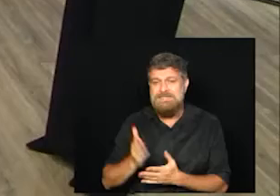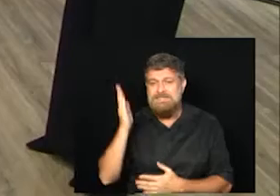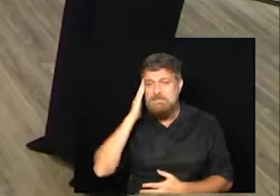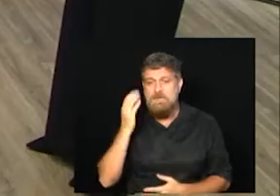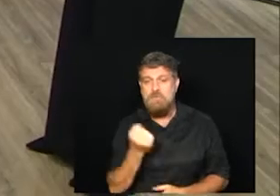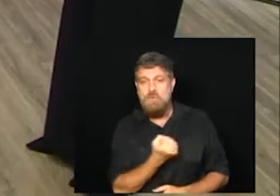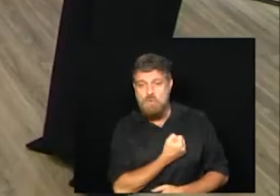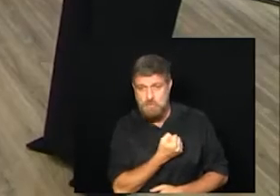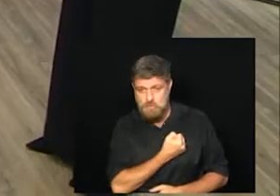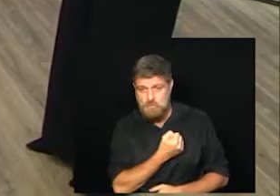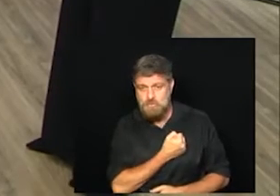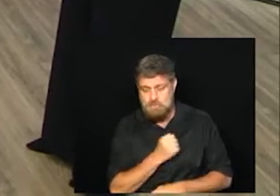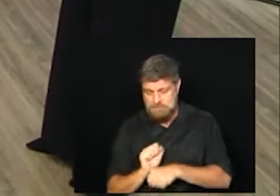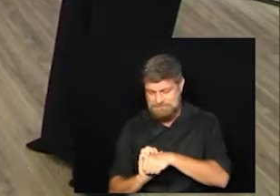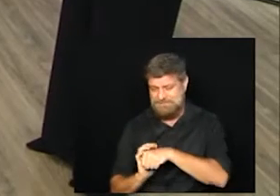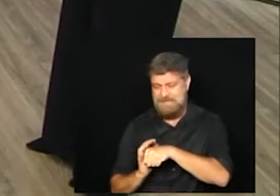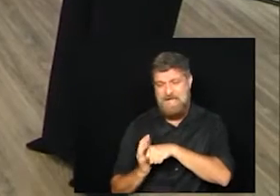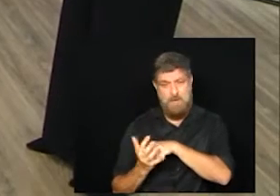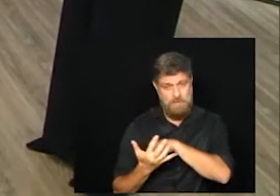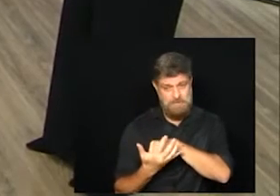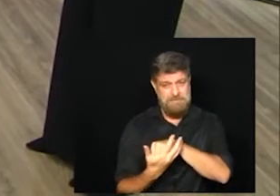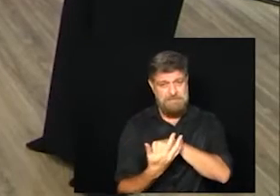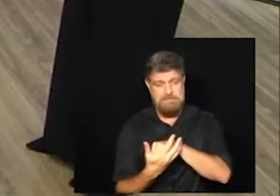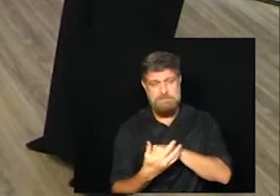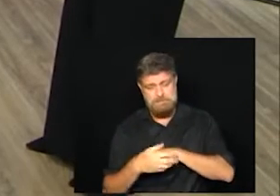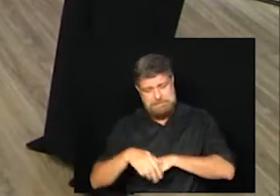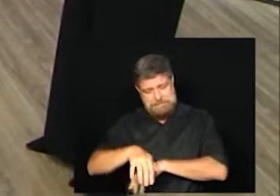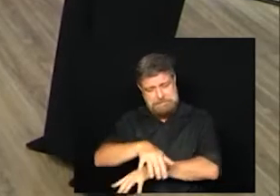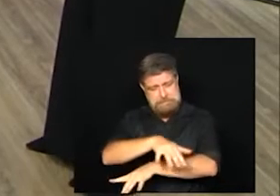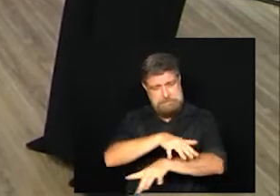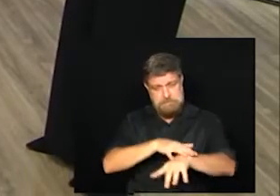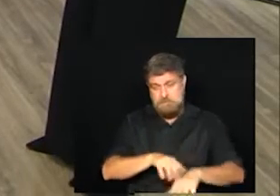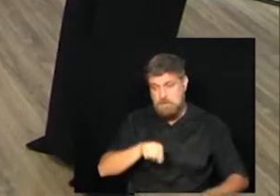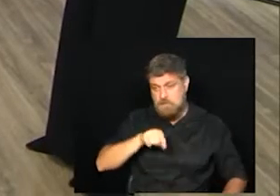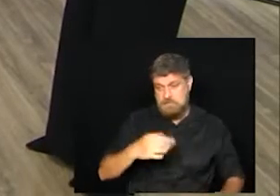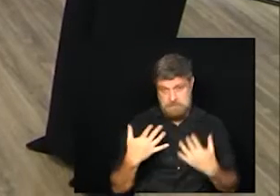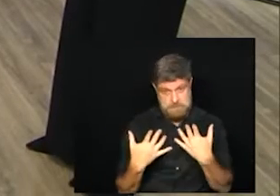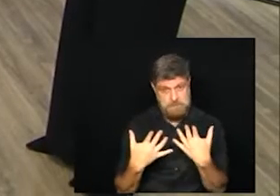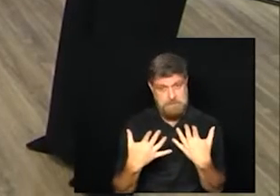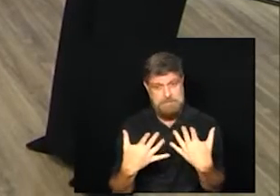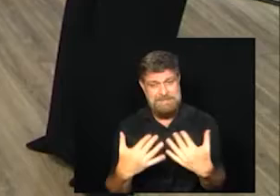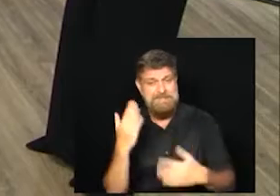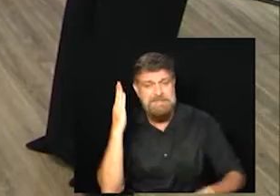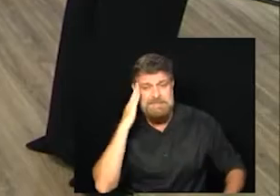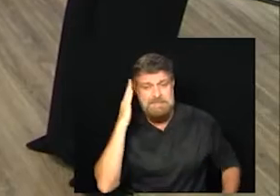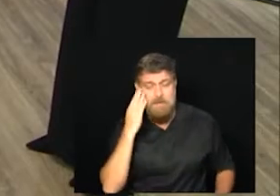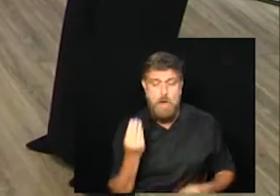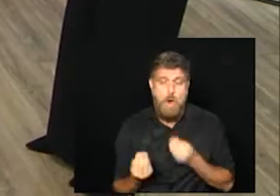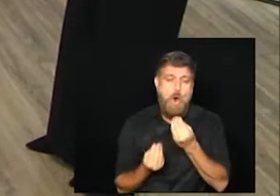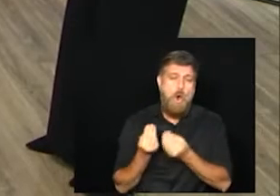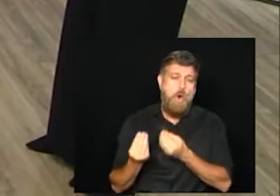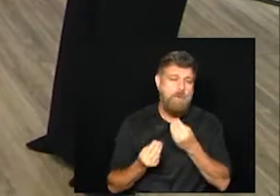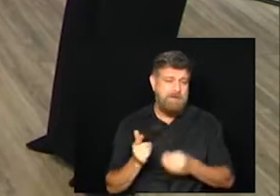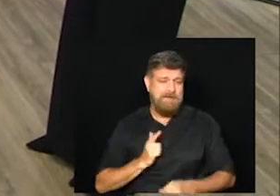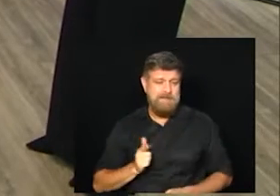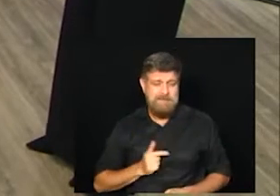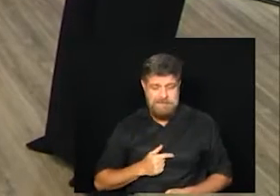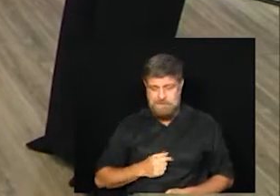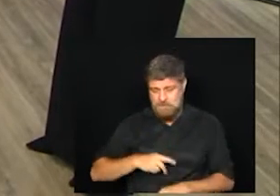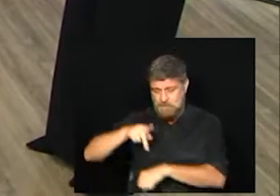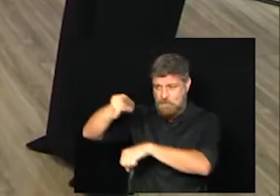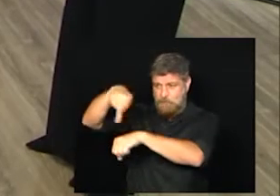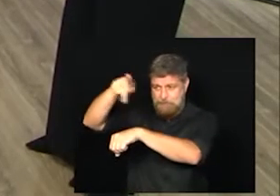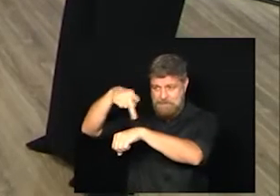atualização diária dos casos da Covid-19, para você que está nos acompanhando saber como está a situação do nosso